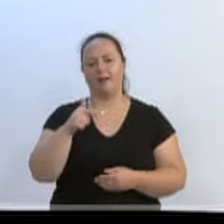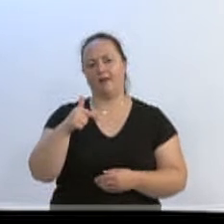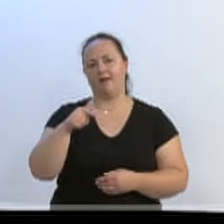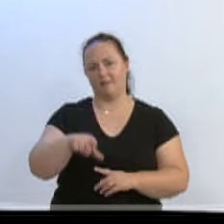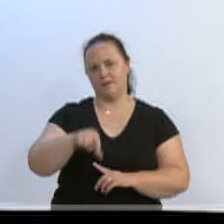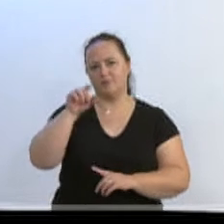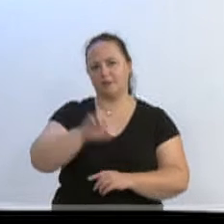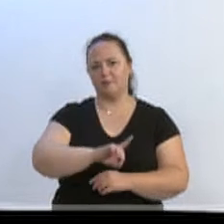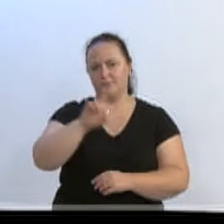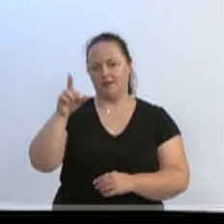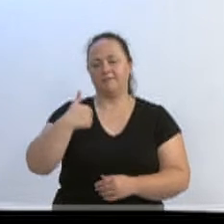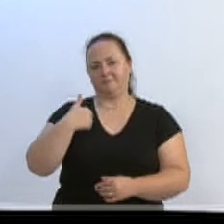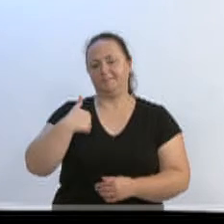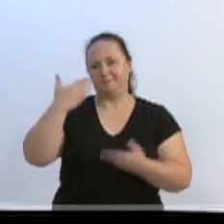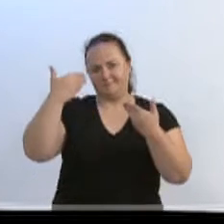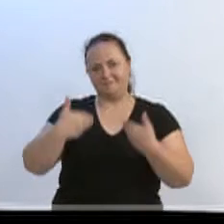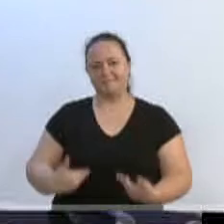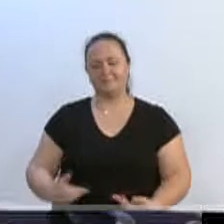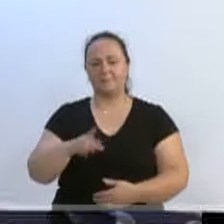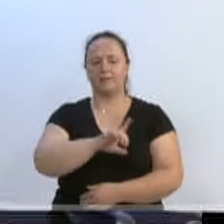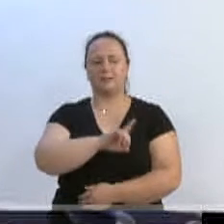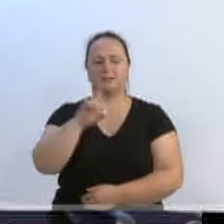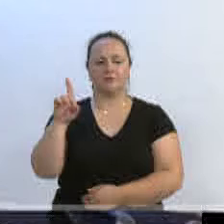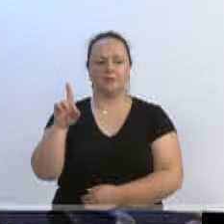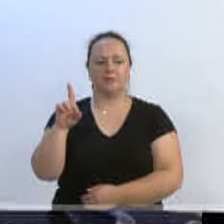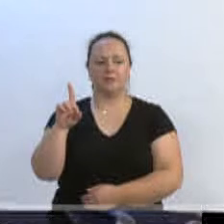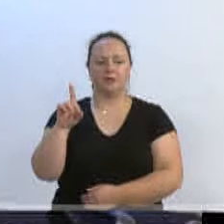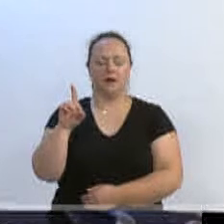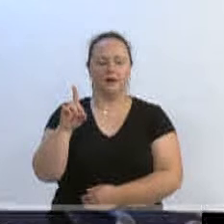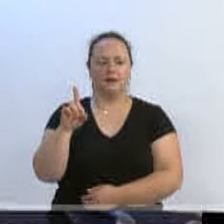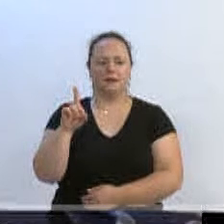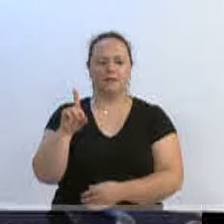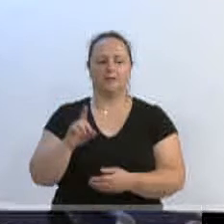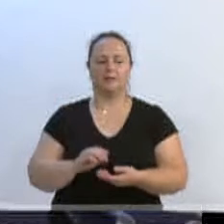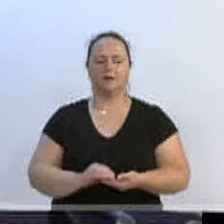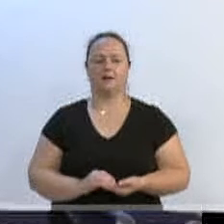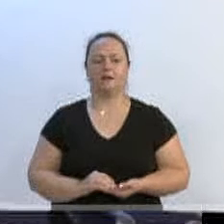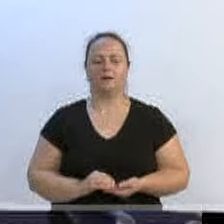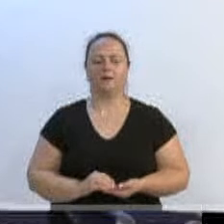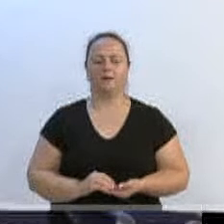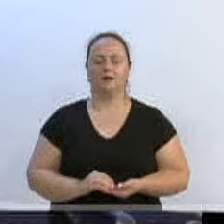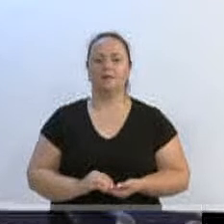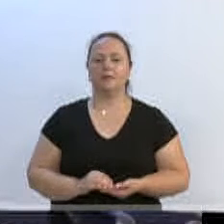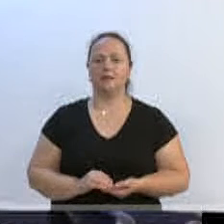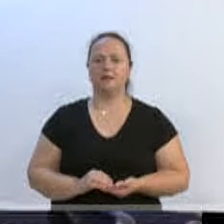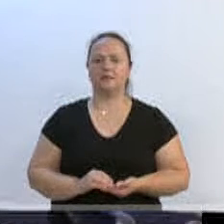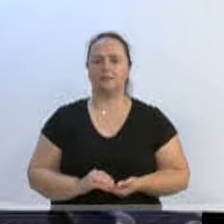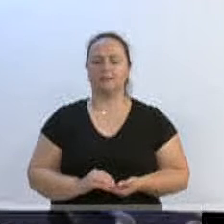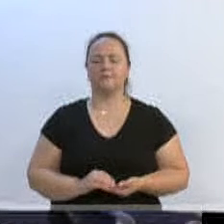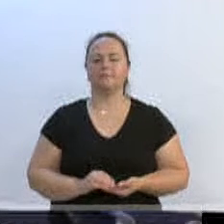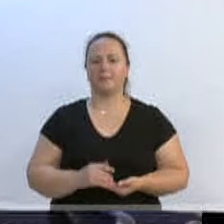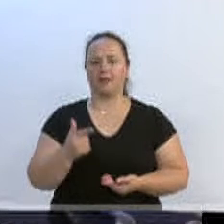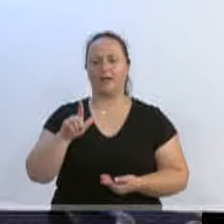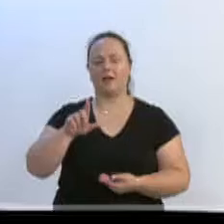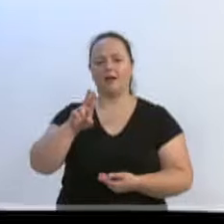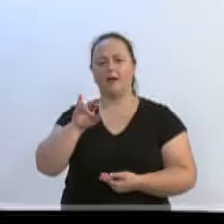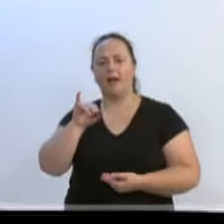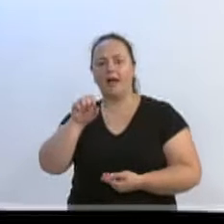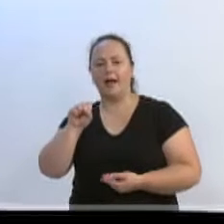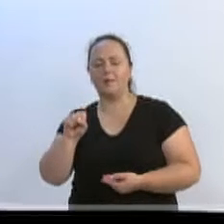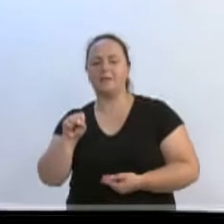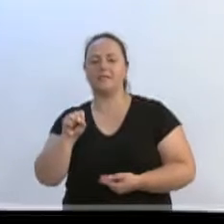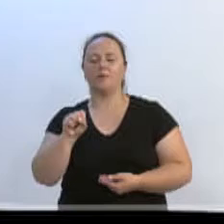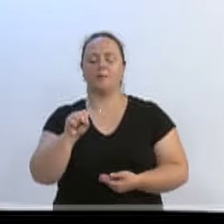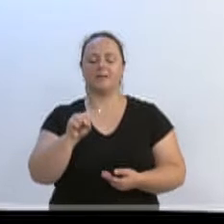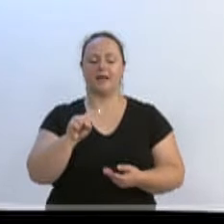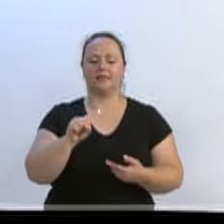foi o nascimento de um dos maiores brasileiros de todos os tempos o senhor luiz alves da lima o glorioso duque